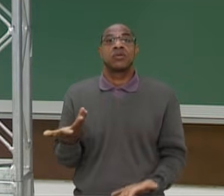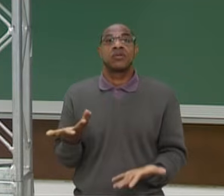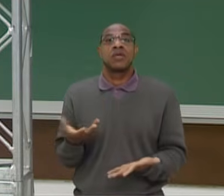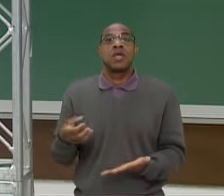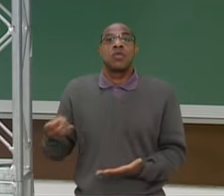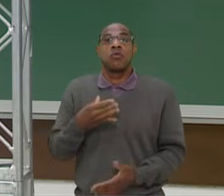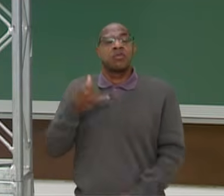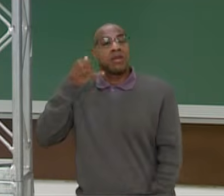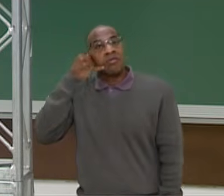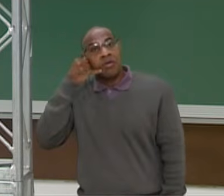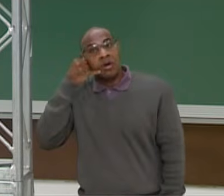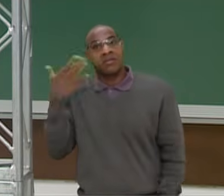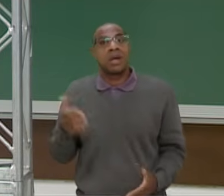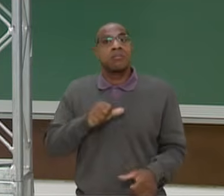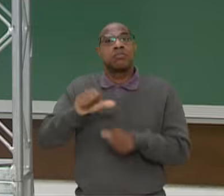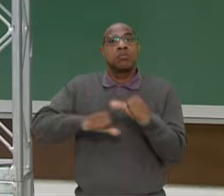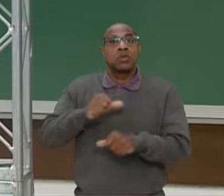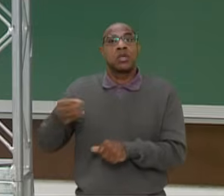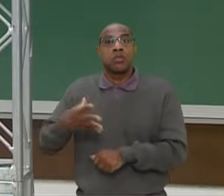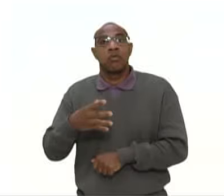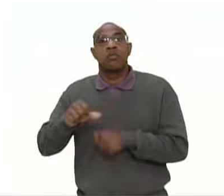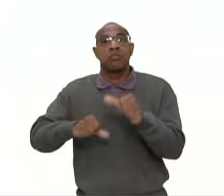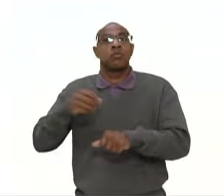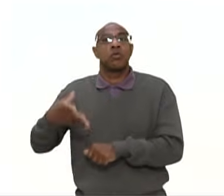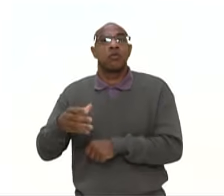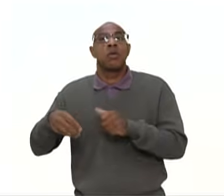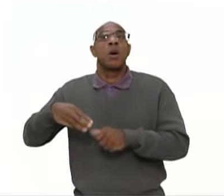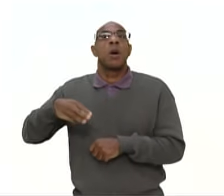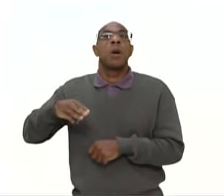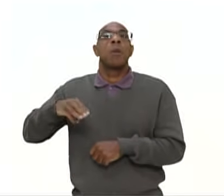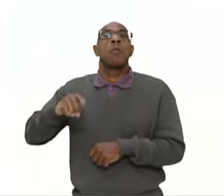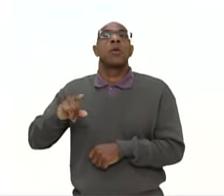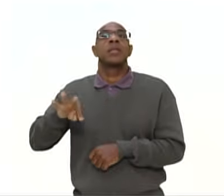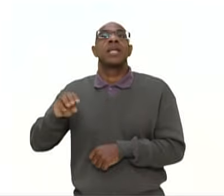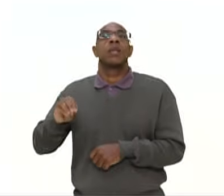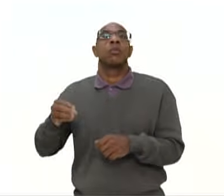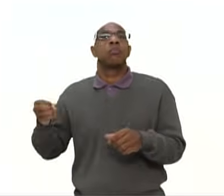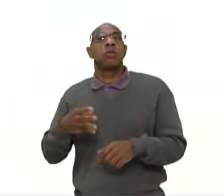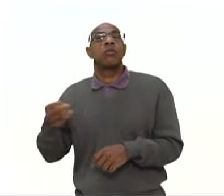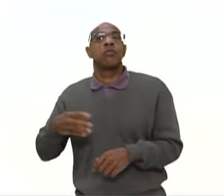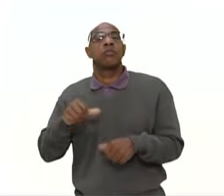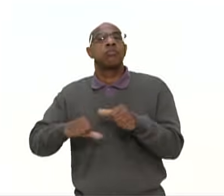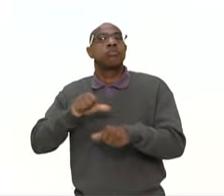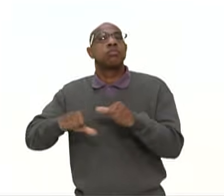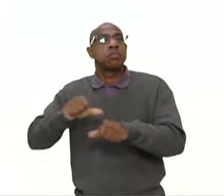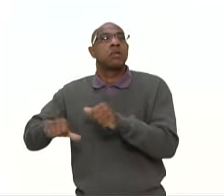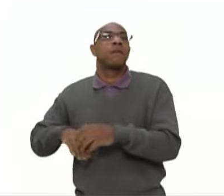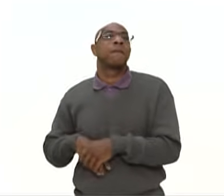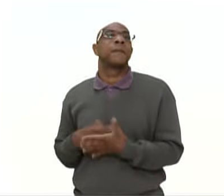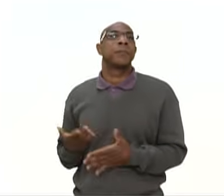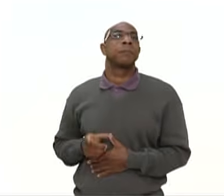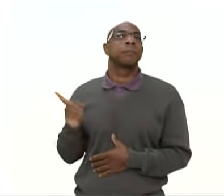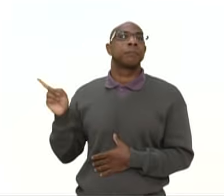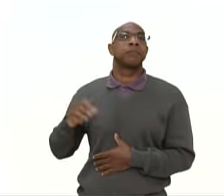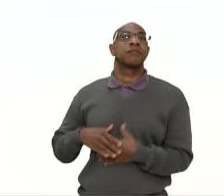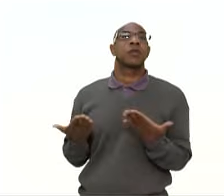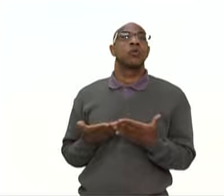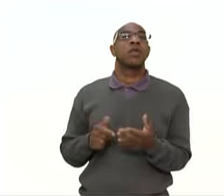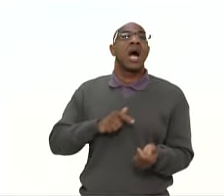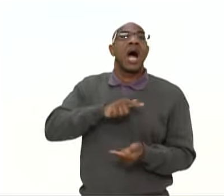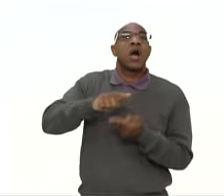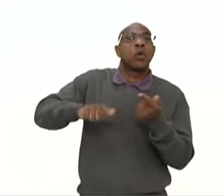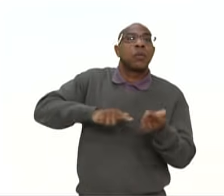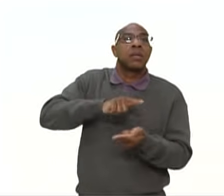tal. O texto apresenta uma das características da globalização, a obsolescência programada,